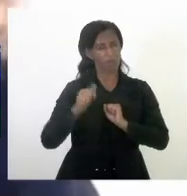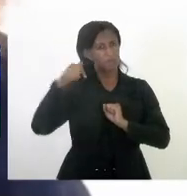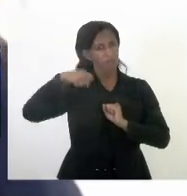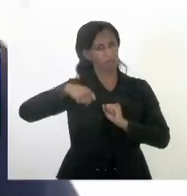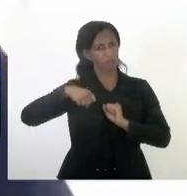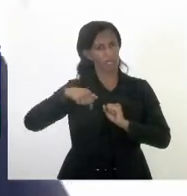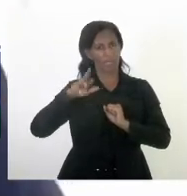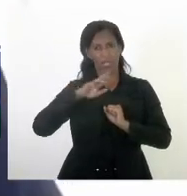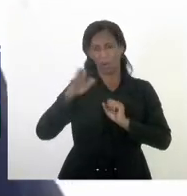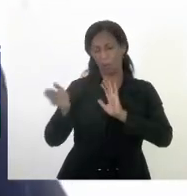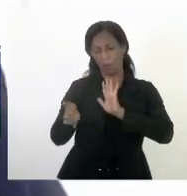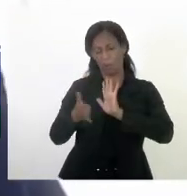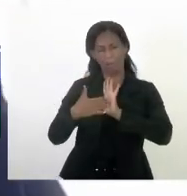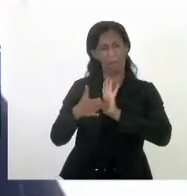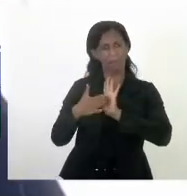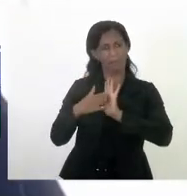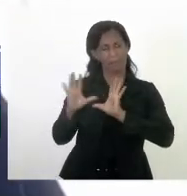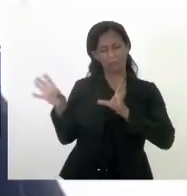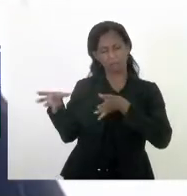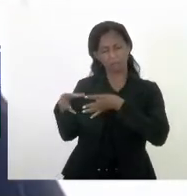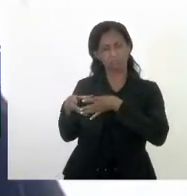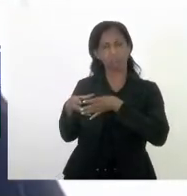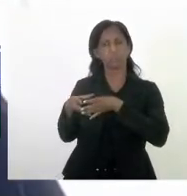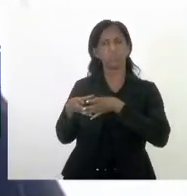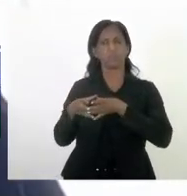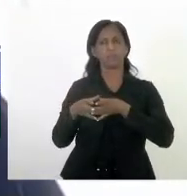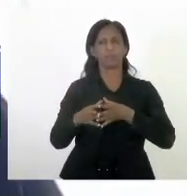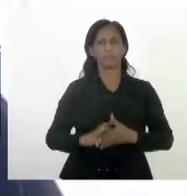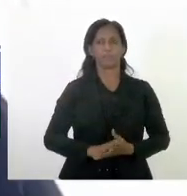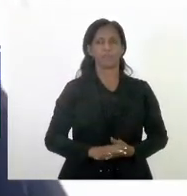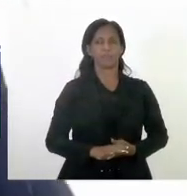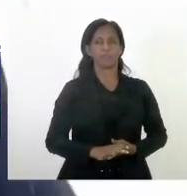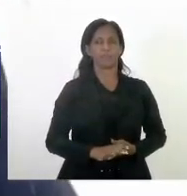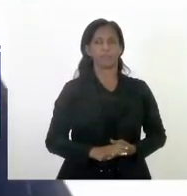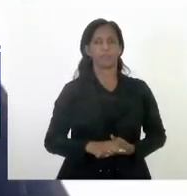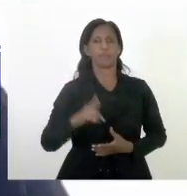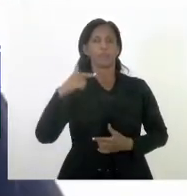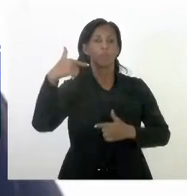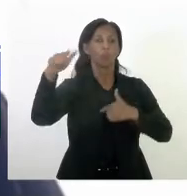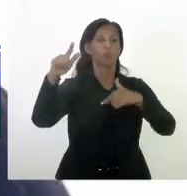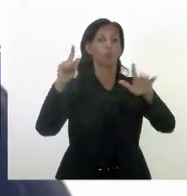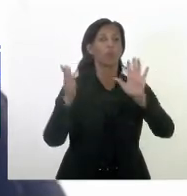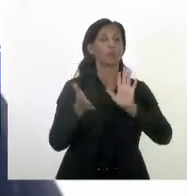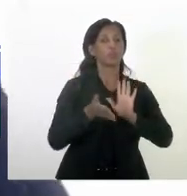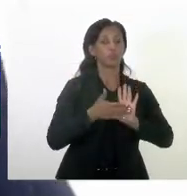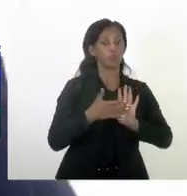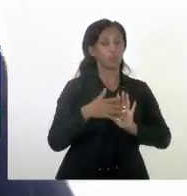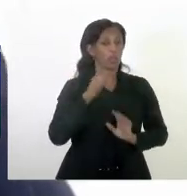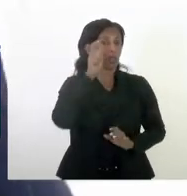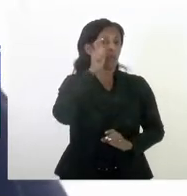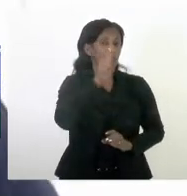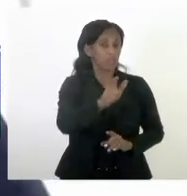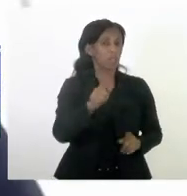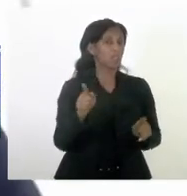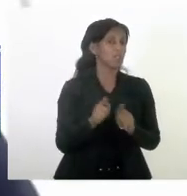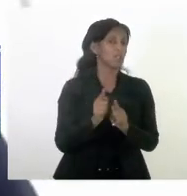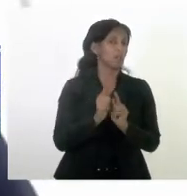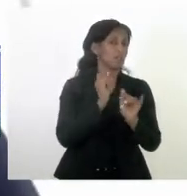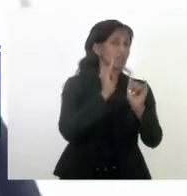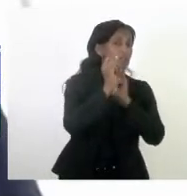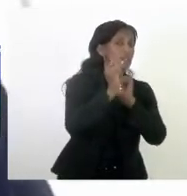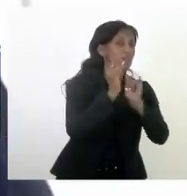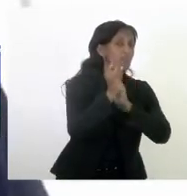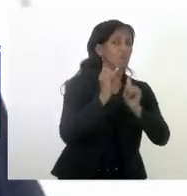pelo nosso mandato, mas também por outros mandatos que tenham interesse nessas mesmas